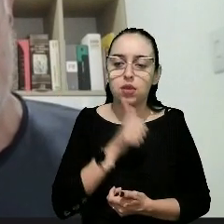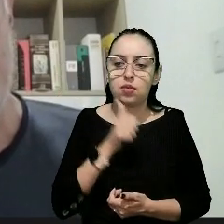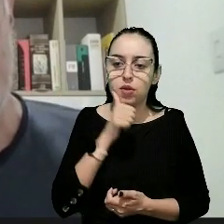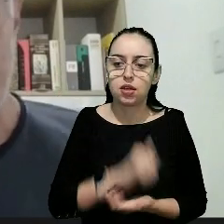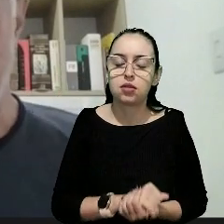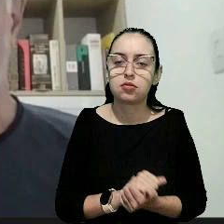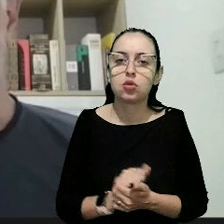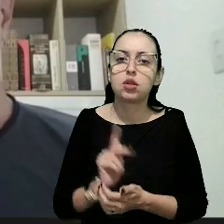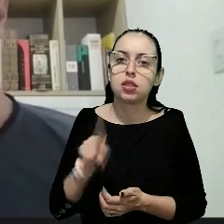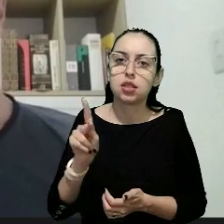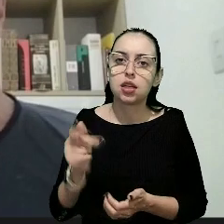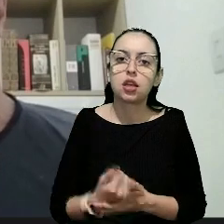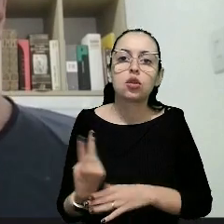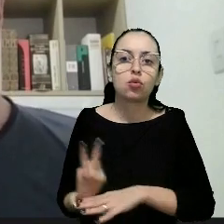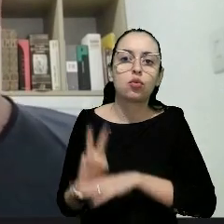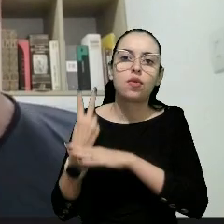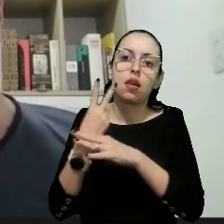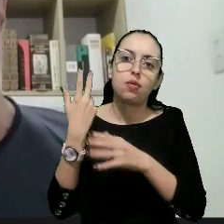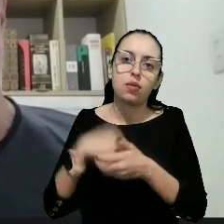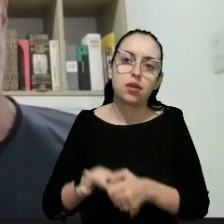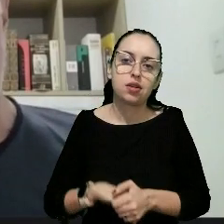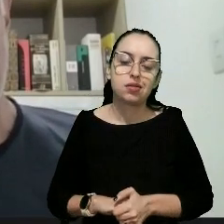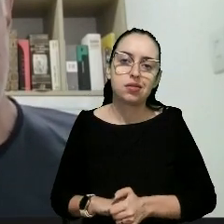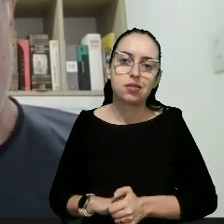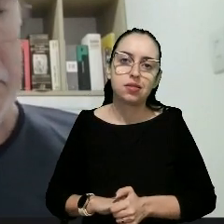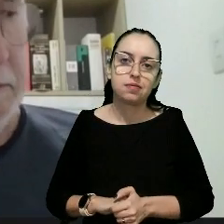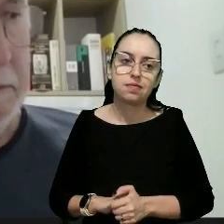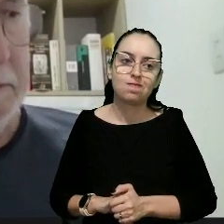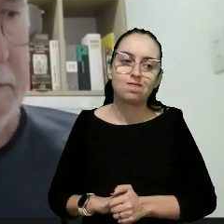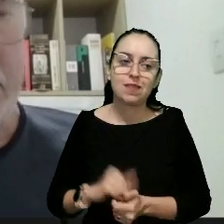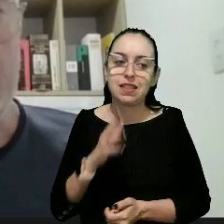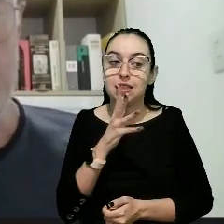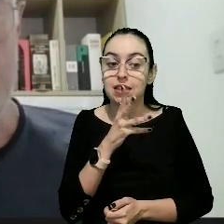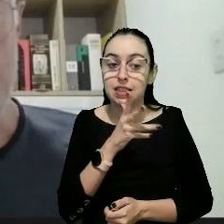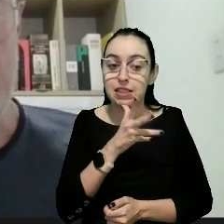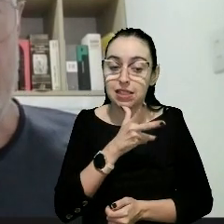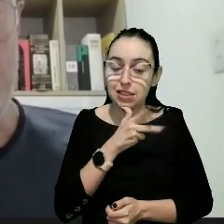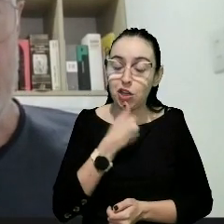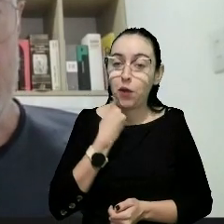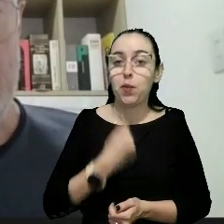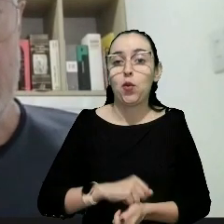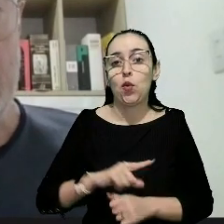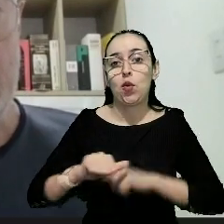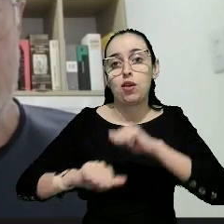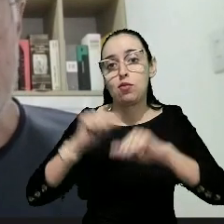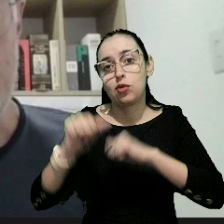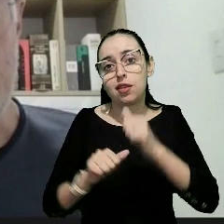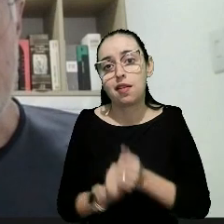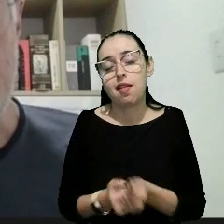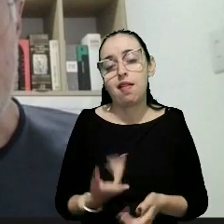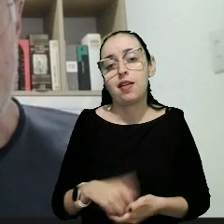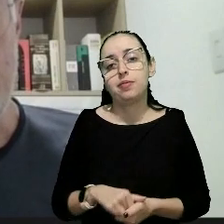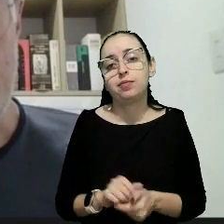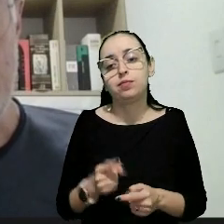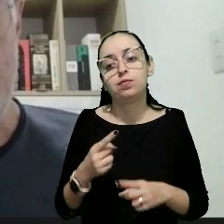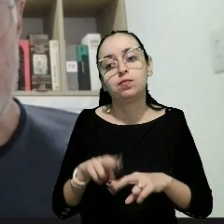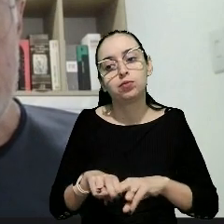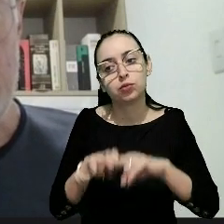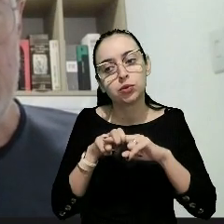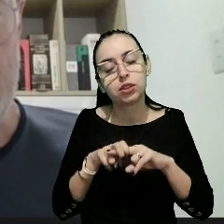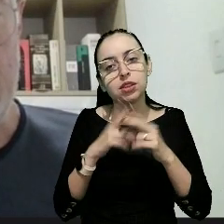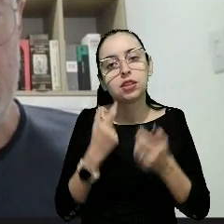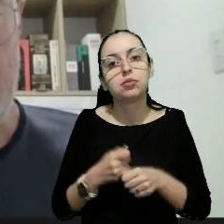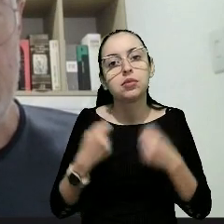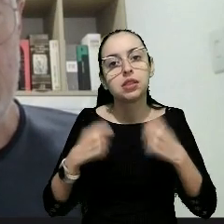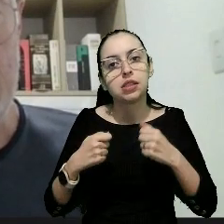avó, e continua com os mesmos valores. E isso demora a mudar,